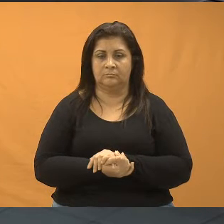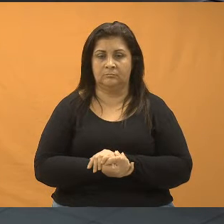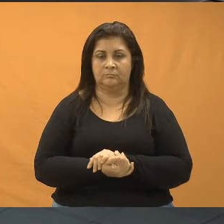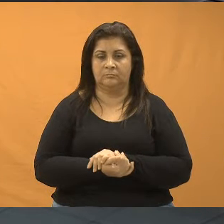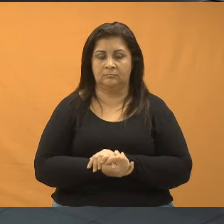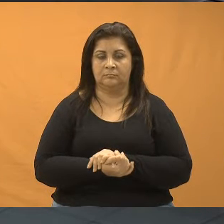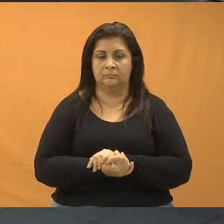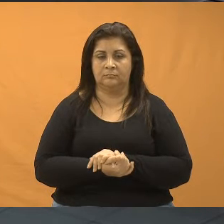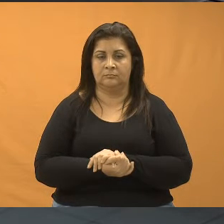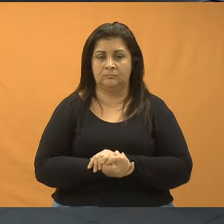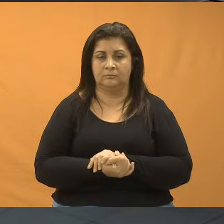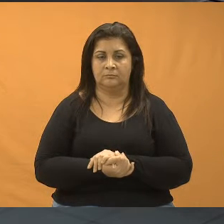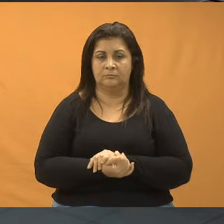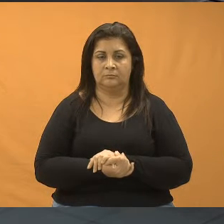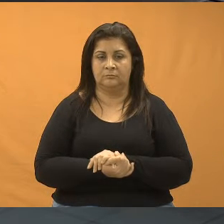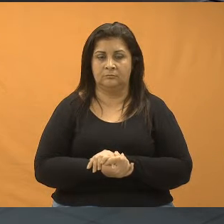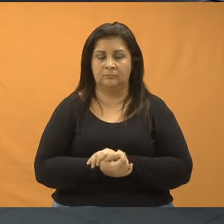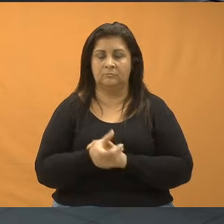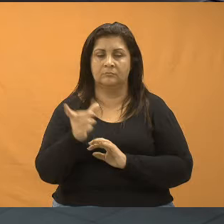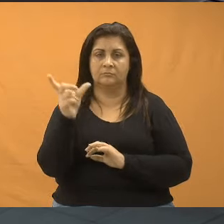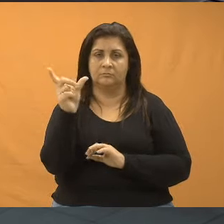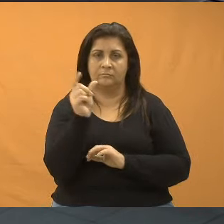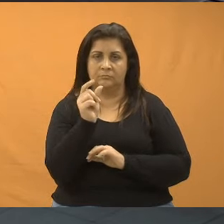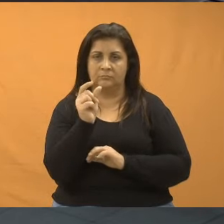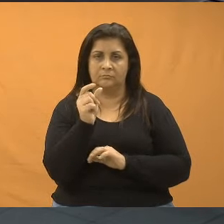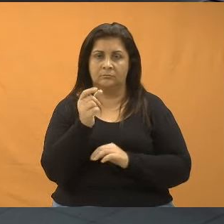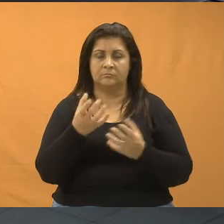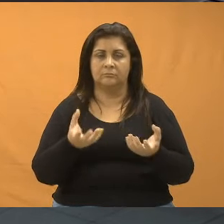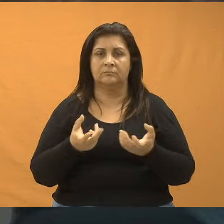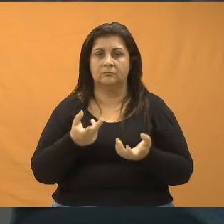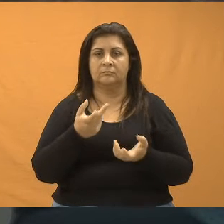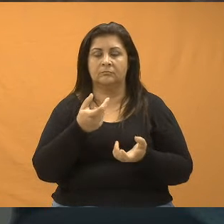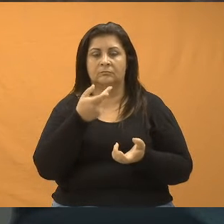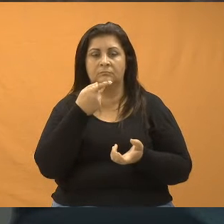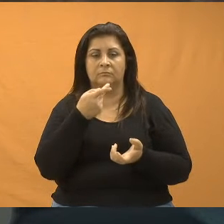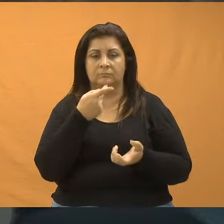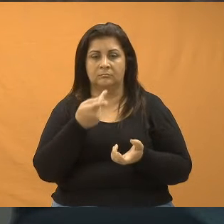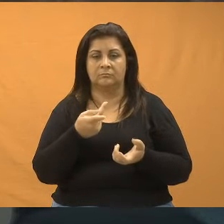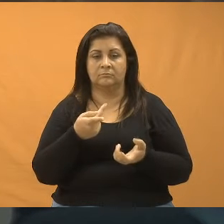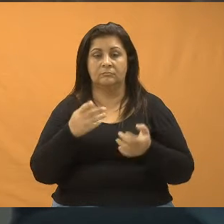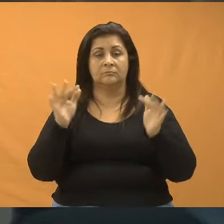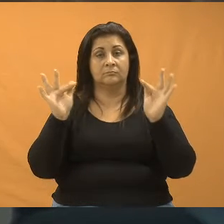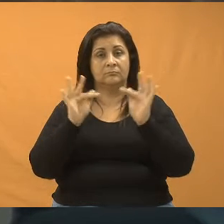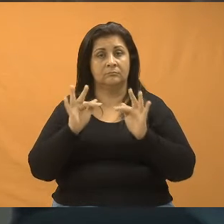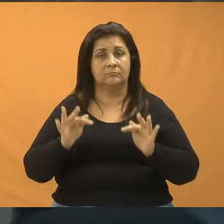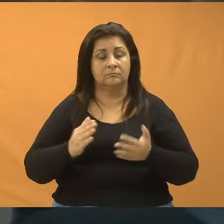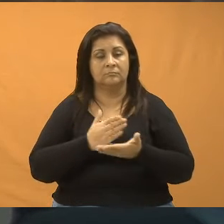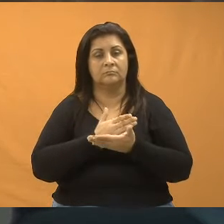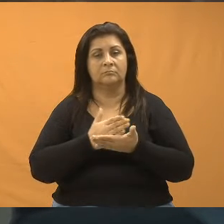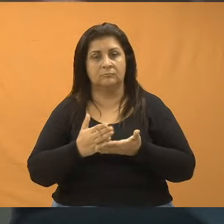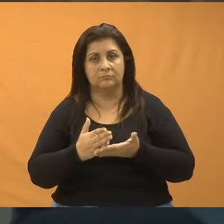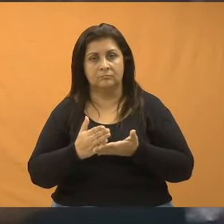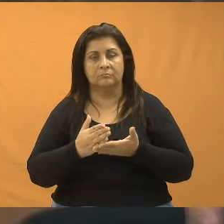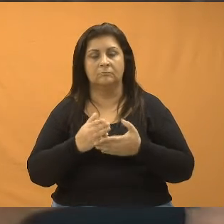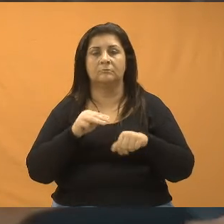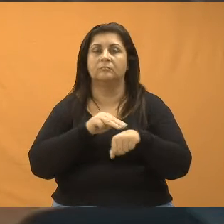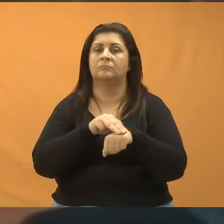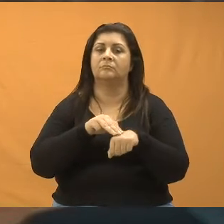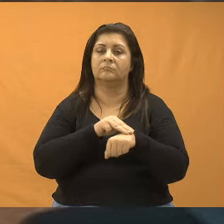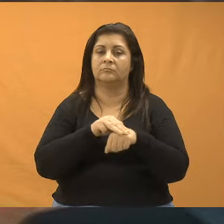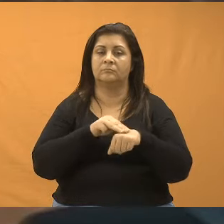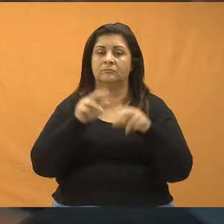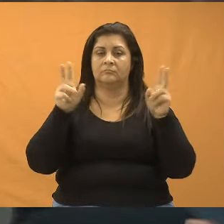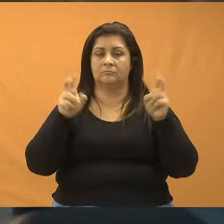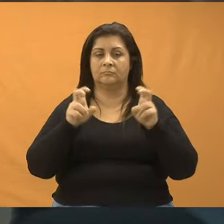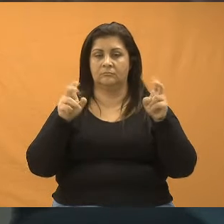queria, em suma, dizer que eu fico feliz dessa abertura de discussão desse assunto,